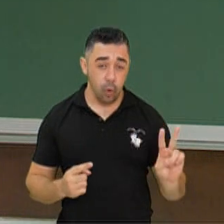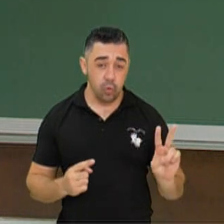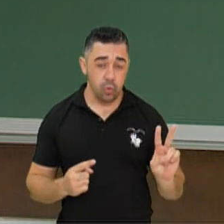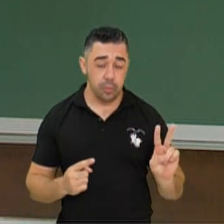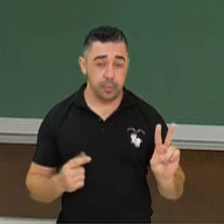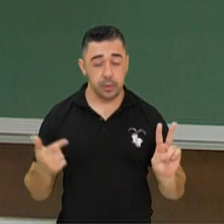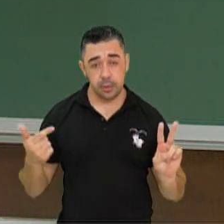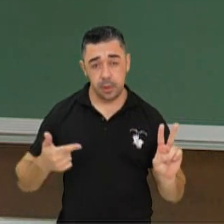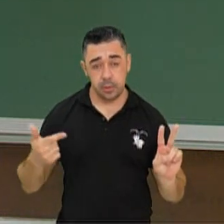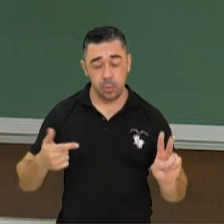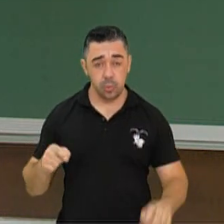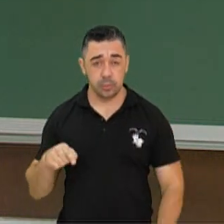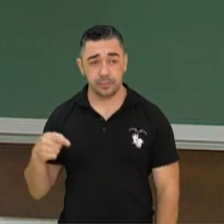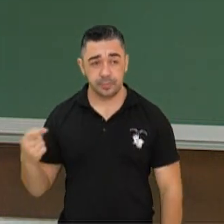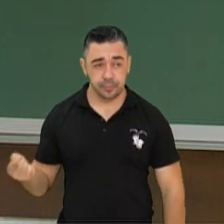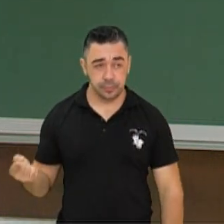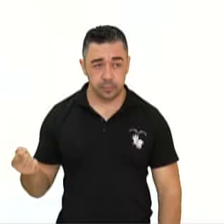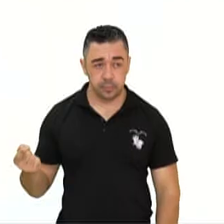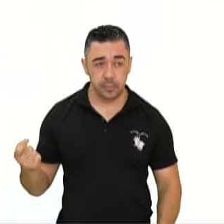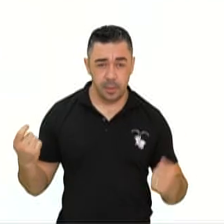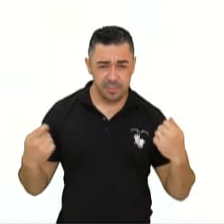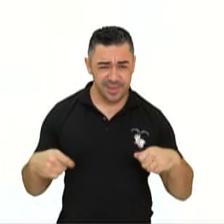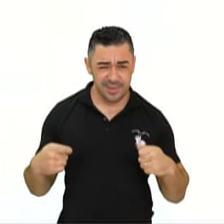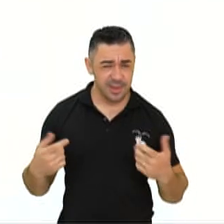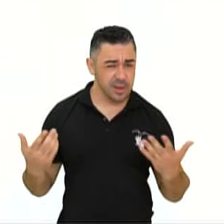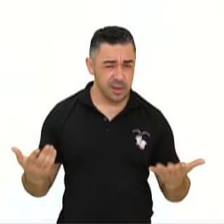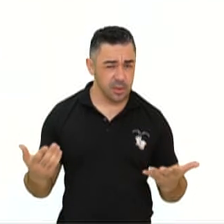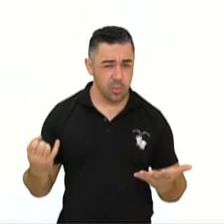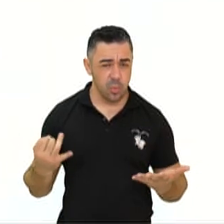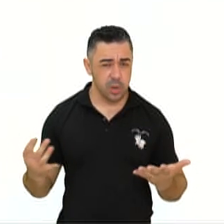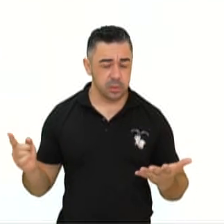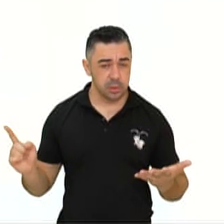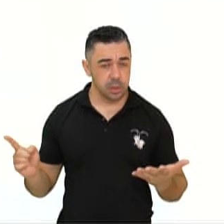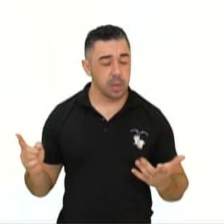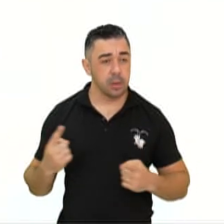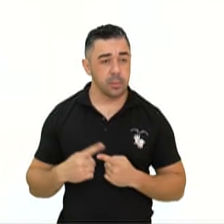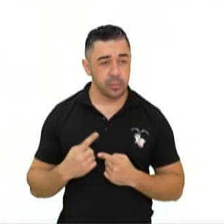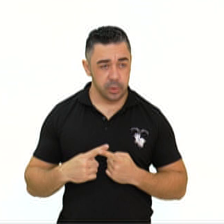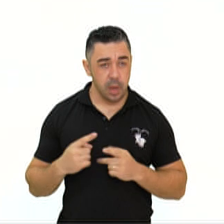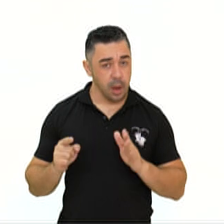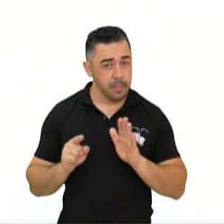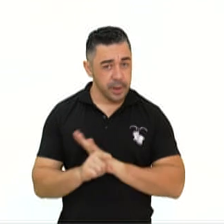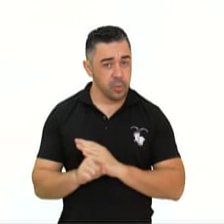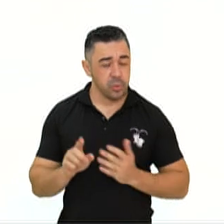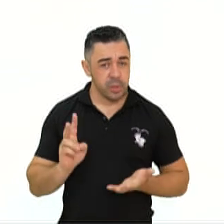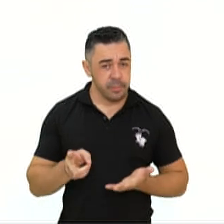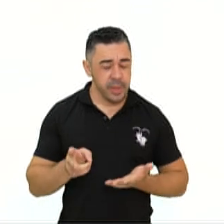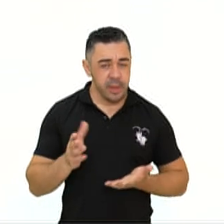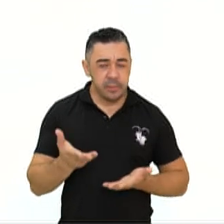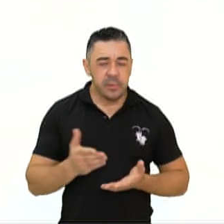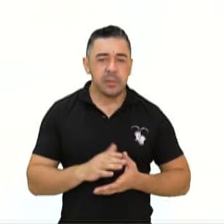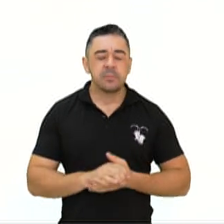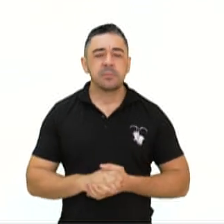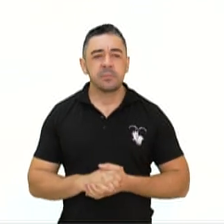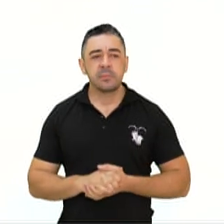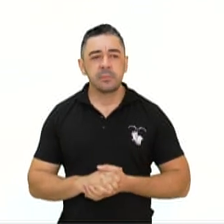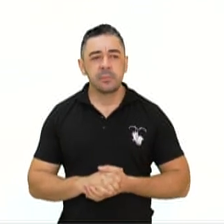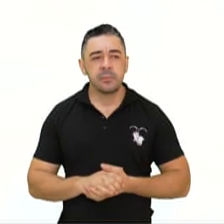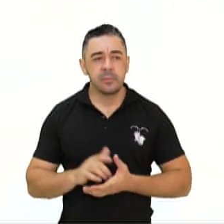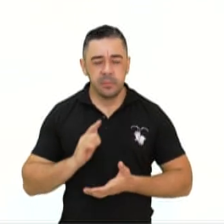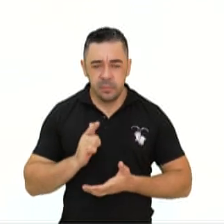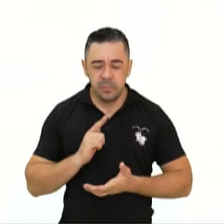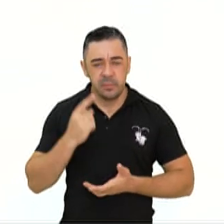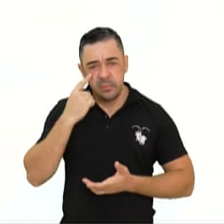da segunda cisterna. Quanto que teria que ser o raio da segunda cisterna, que é justamente a pergunta do problema. Então, segundo